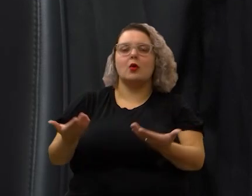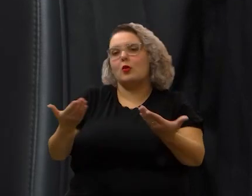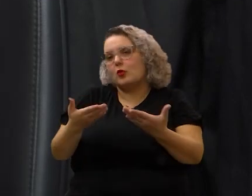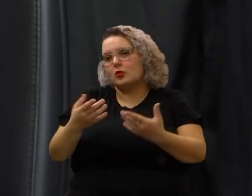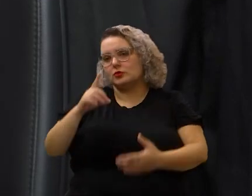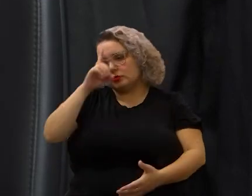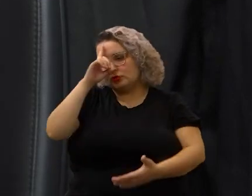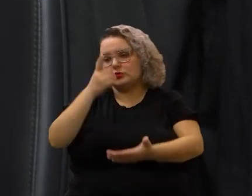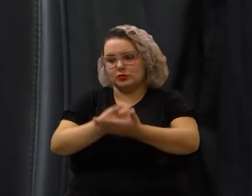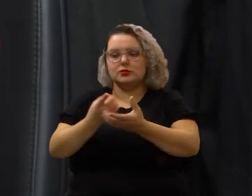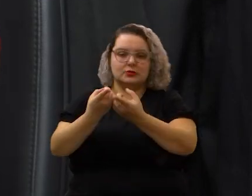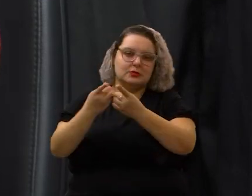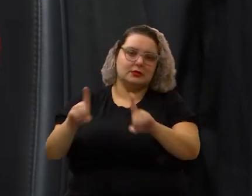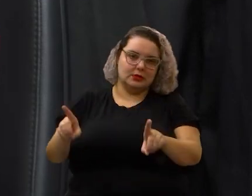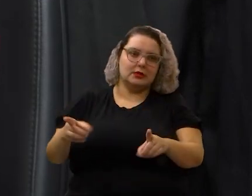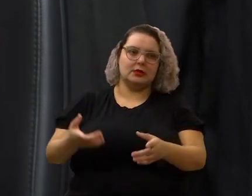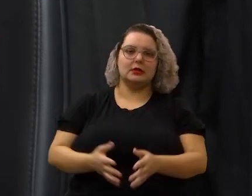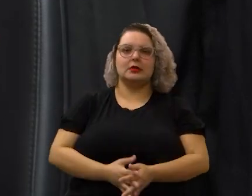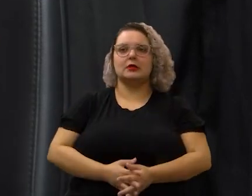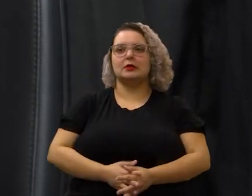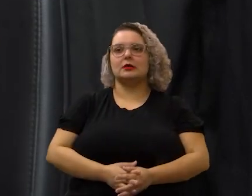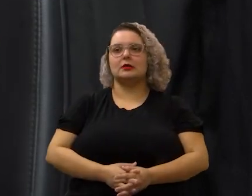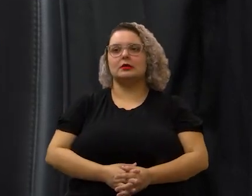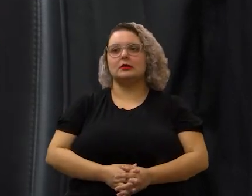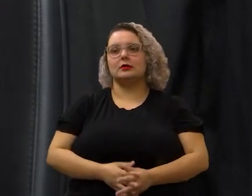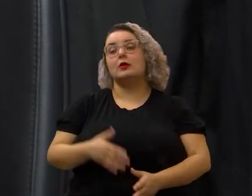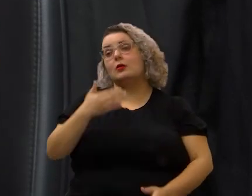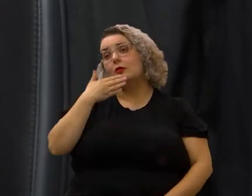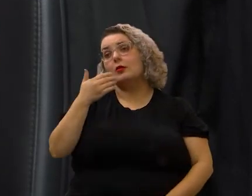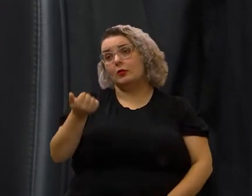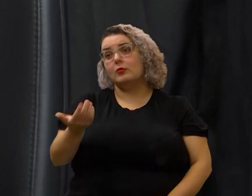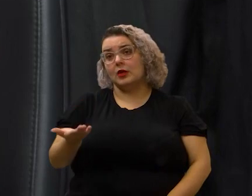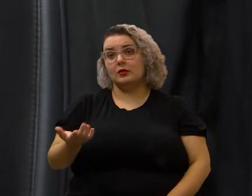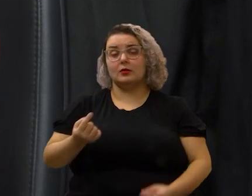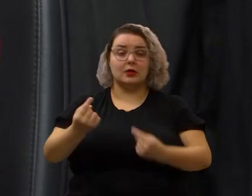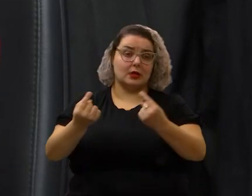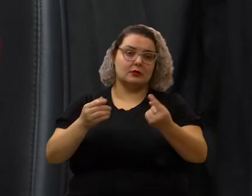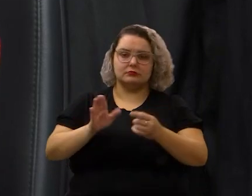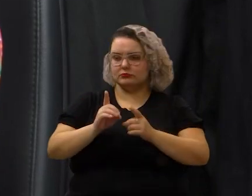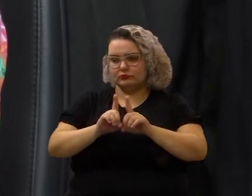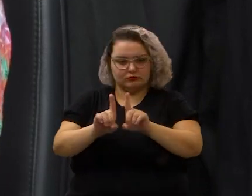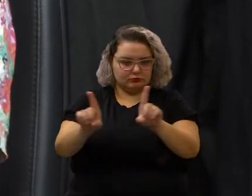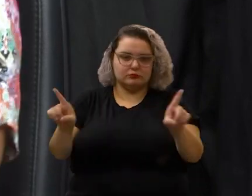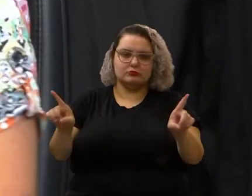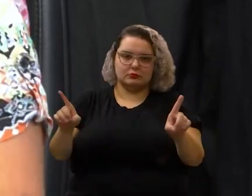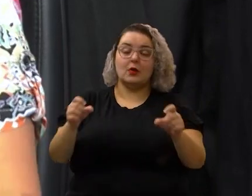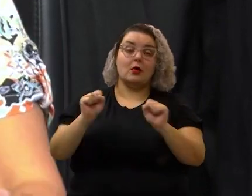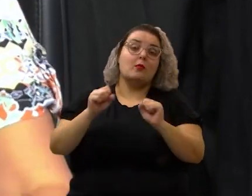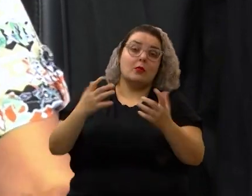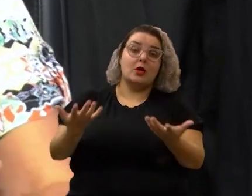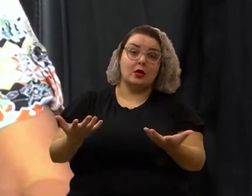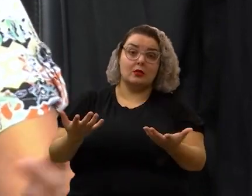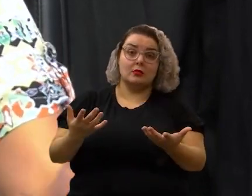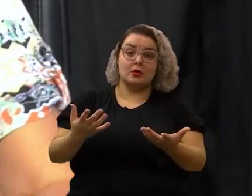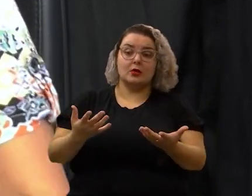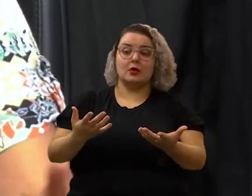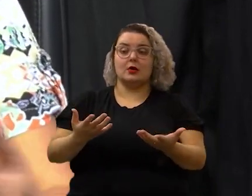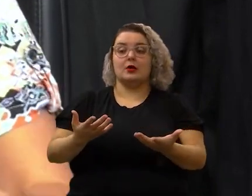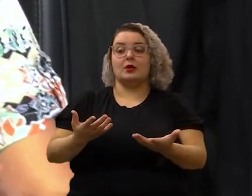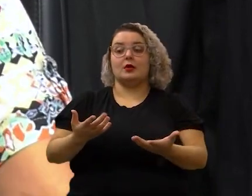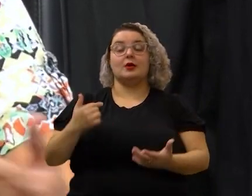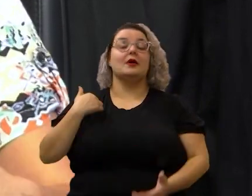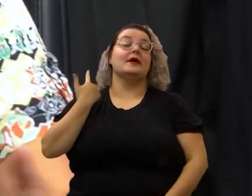mas hoje nós, né, nós decidimos, né, que era melhor cada um seguir sua vida, até para a gente